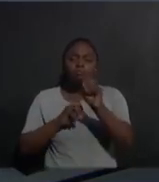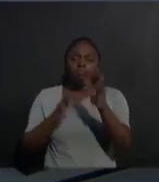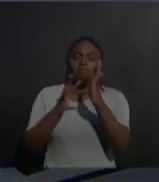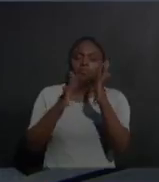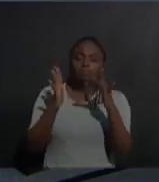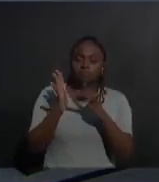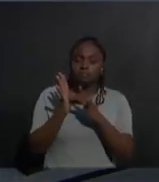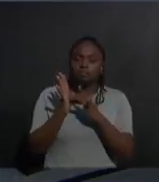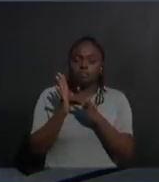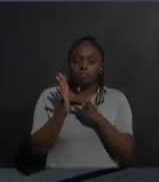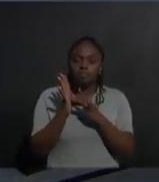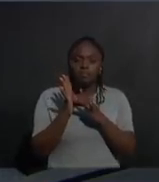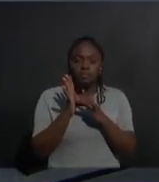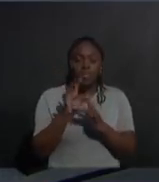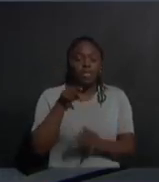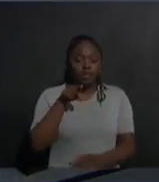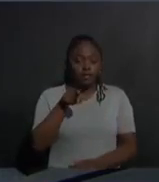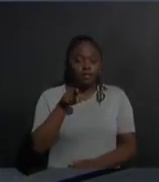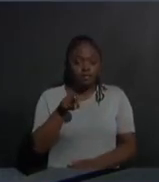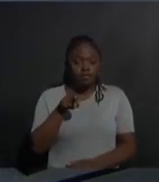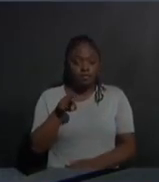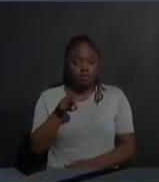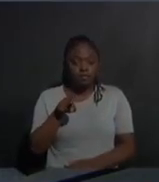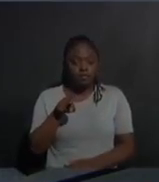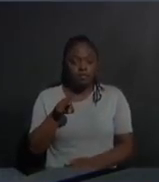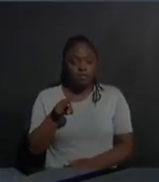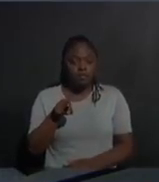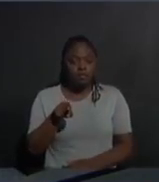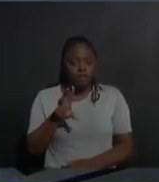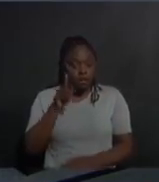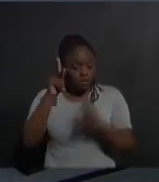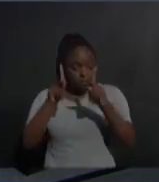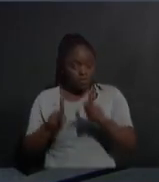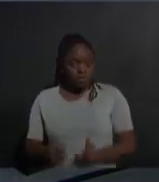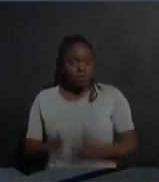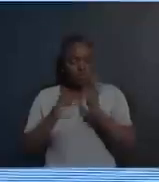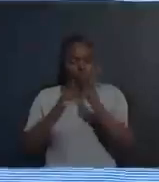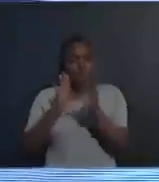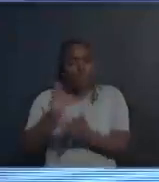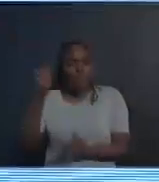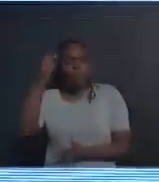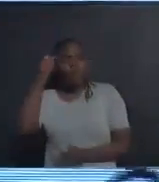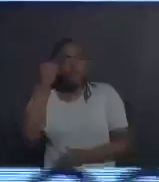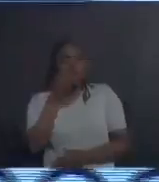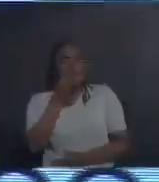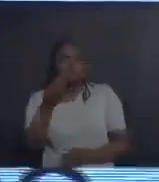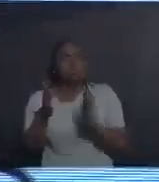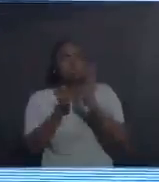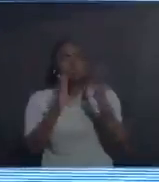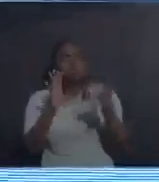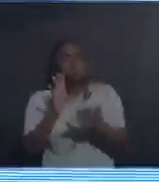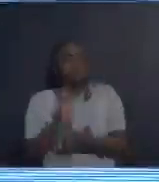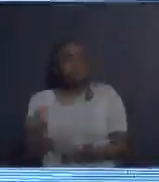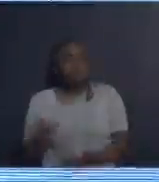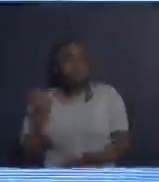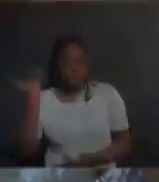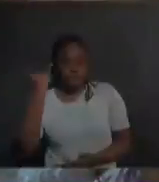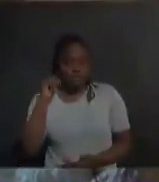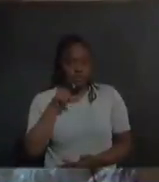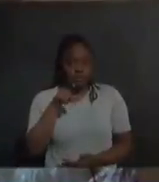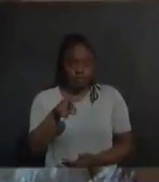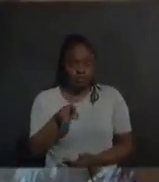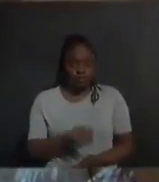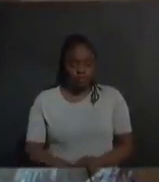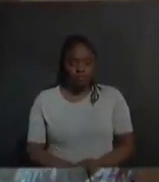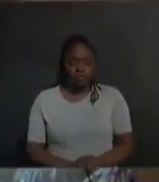Você é uma pessoa que o que Jesus pensa sobre as coisas tem importância? Qual é o papel que a Bíblia